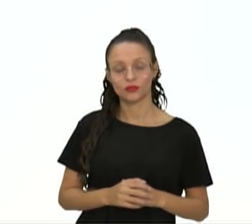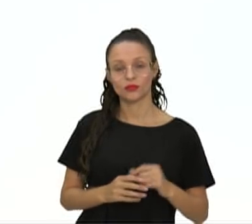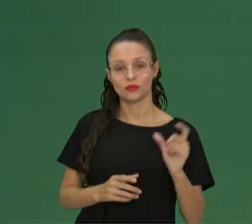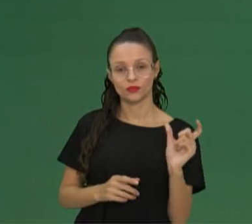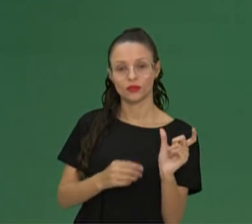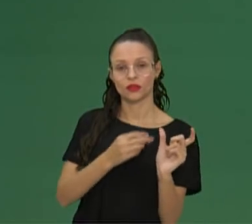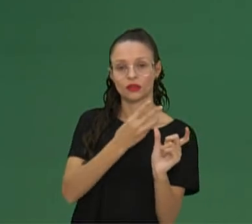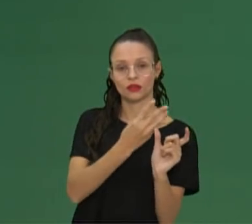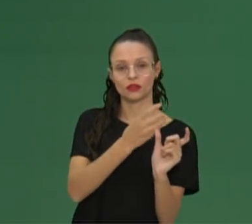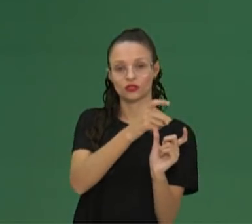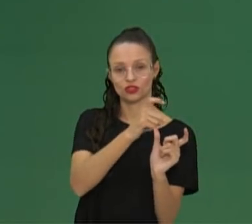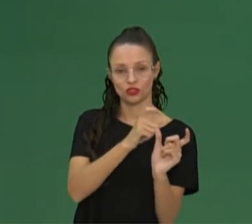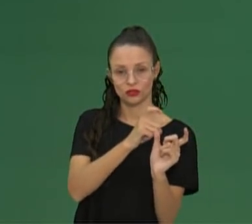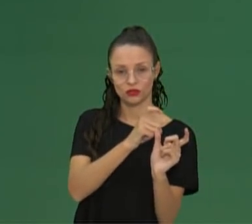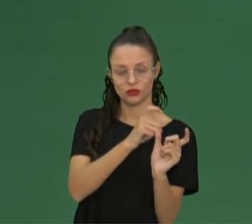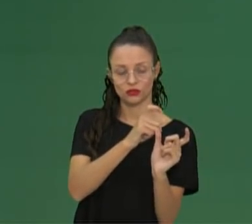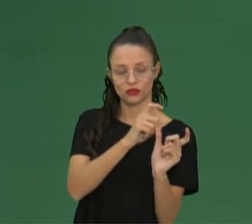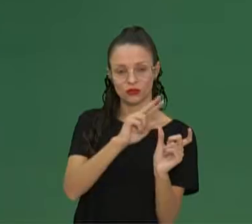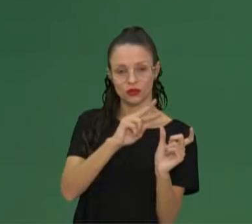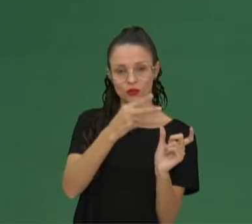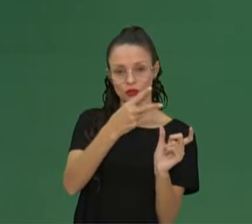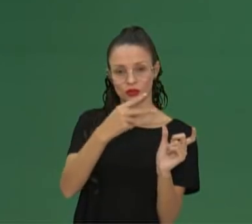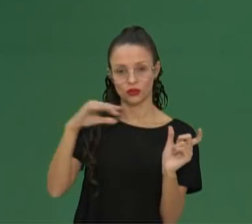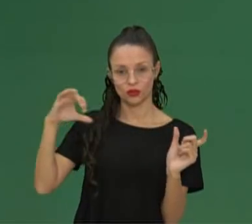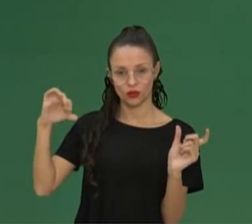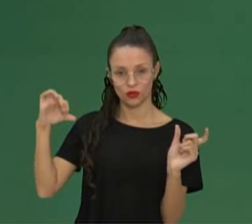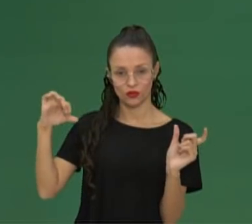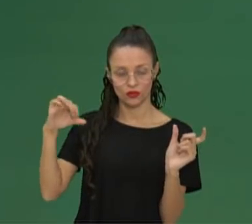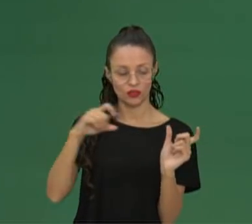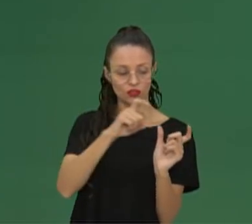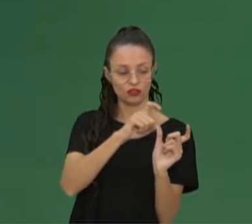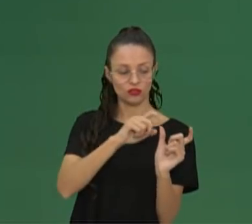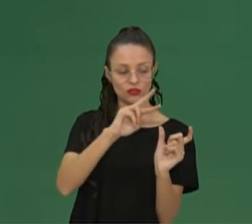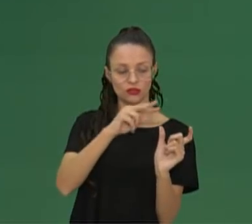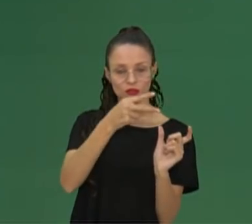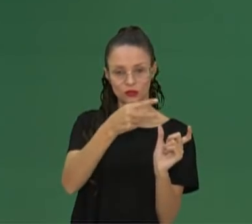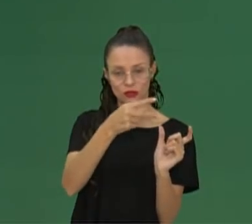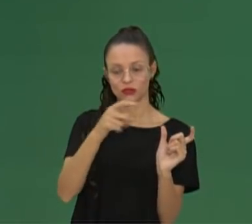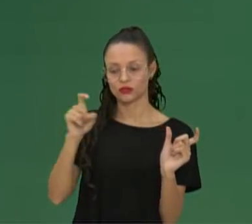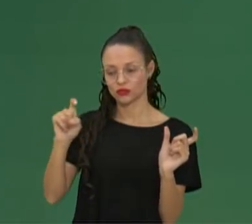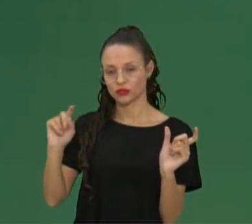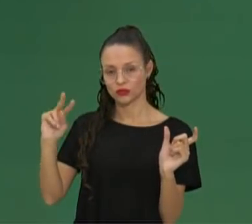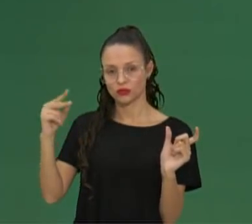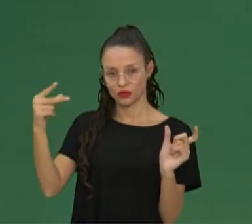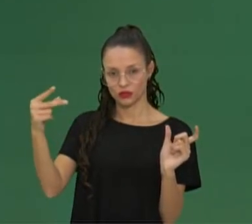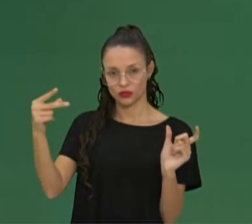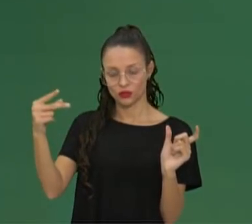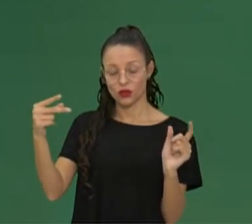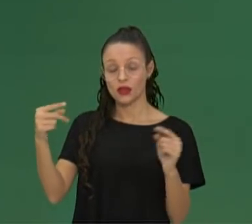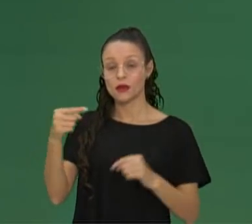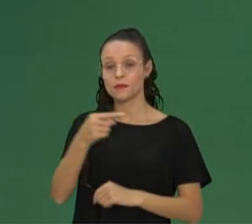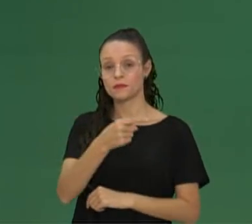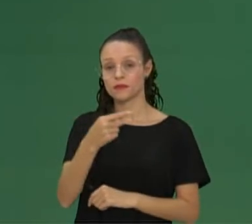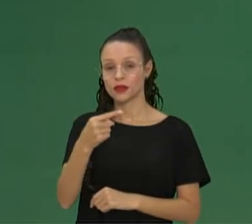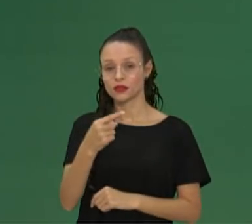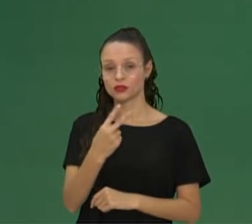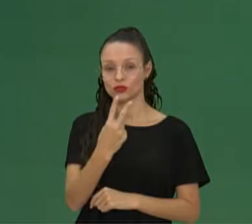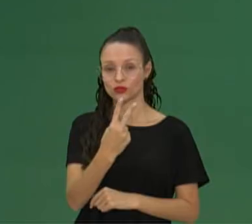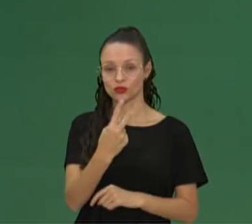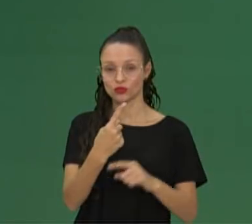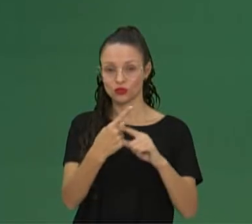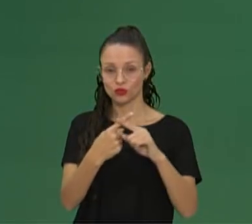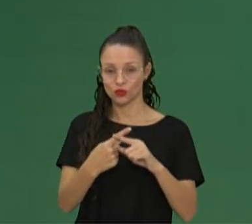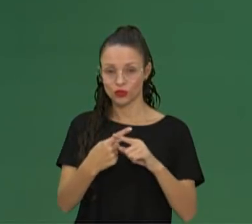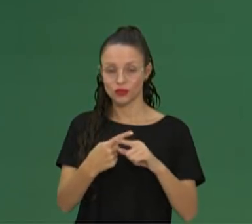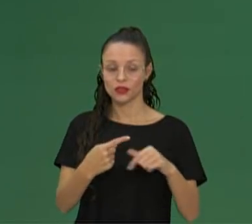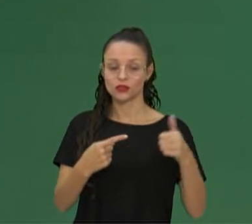termo, 3 ao quadrado é 9, e x ao quadrado fica ali x ao quadrado, menos 2 vezes o primeiro